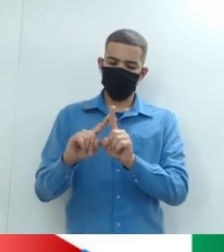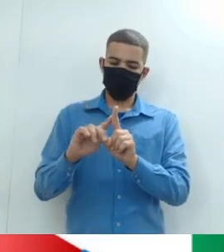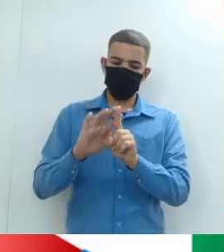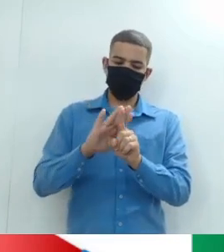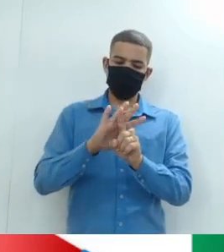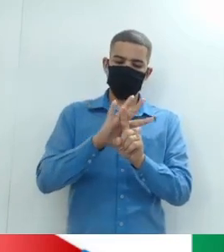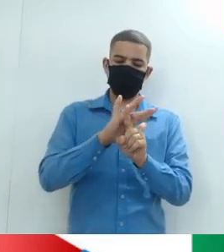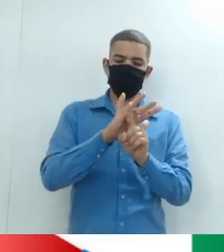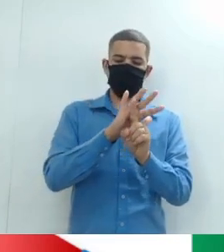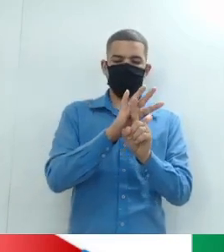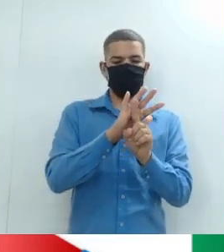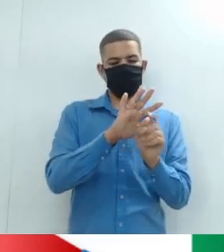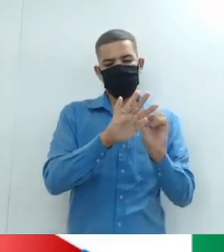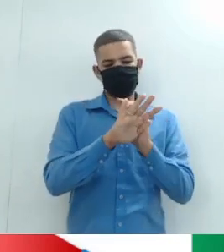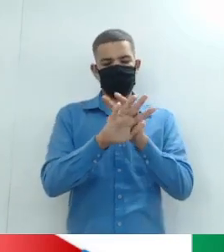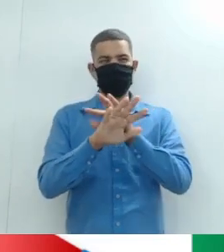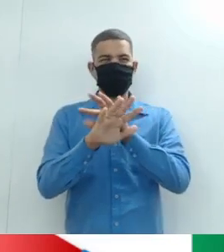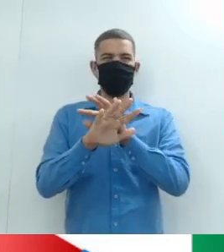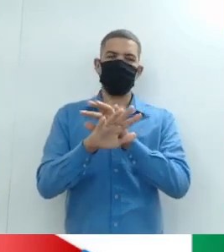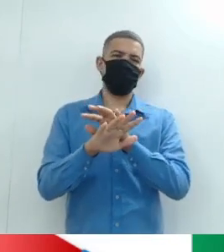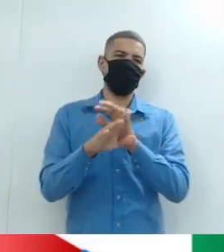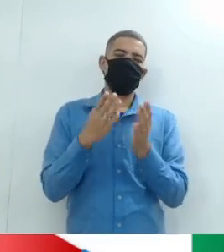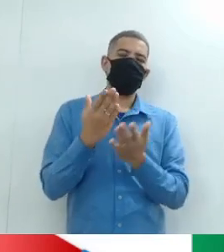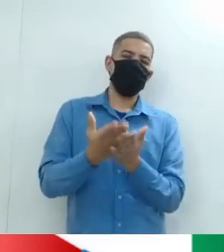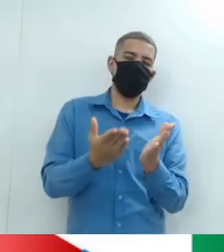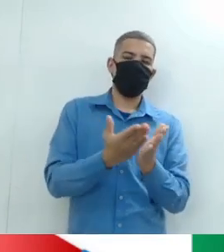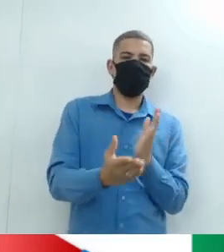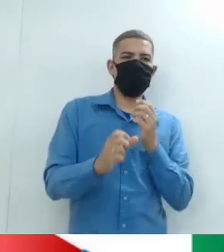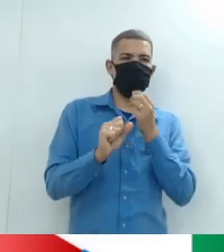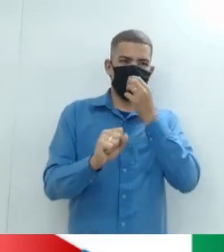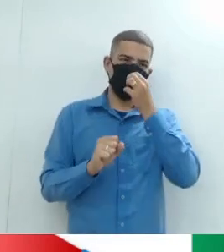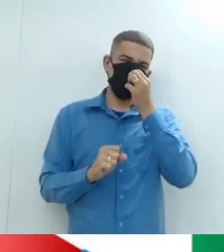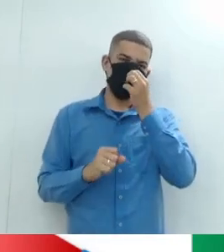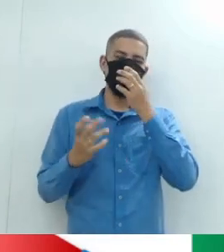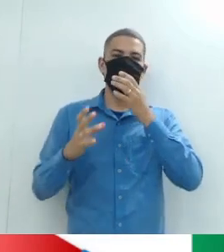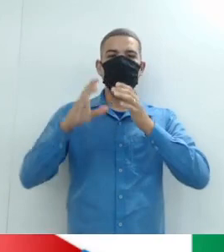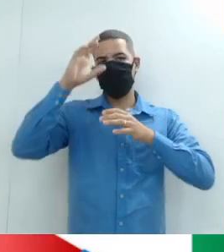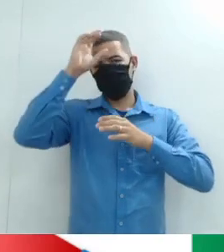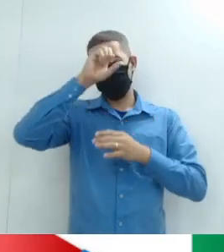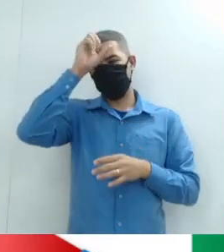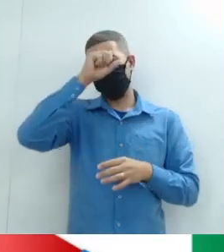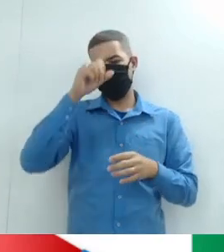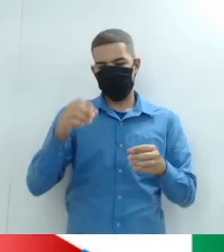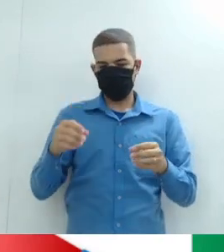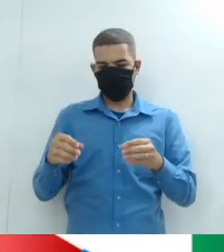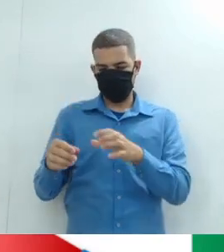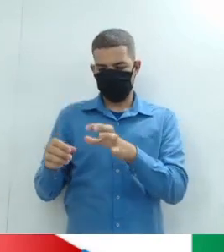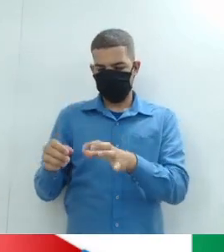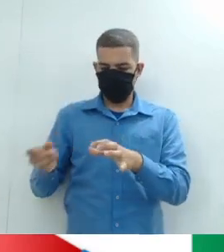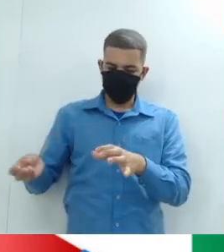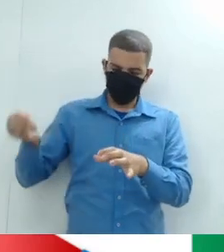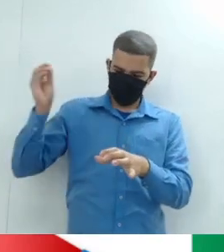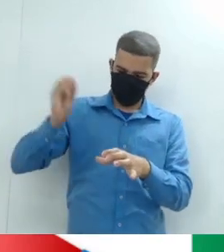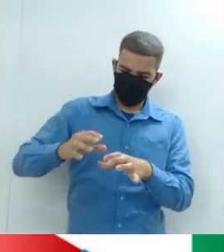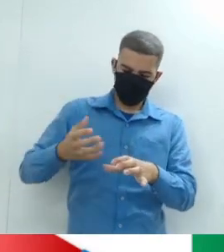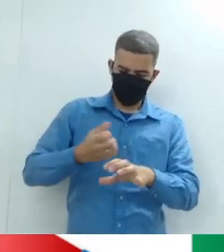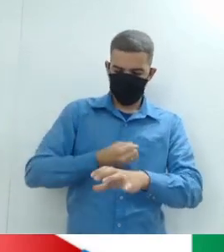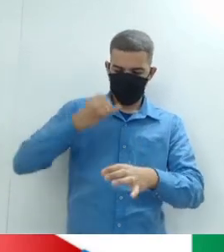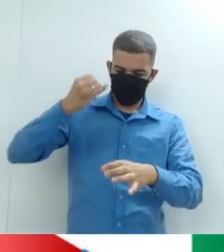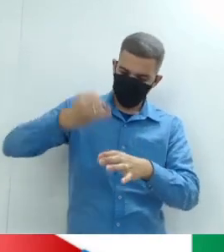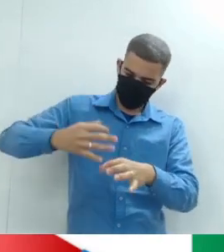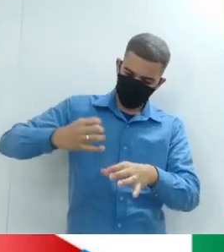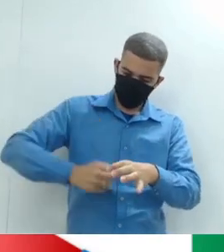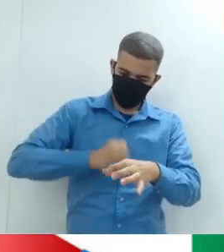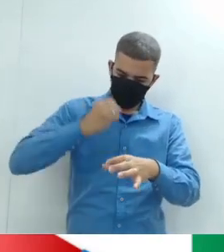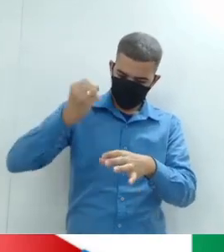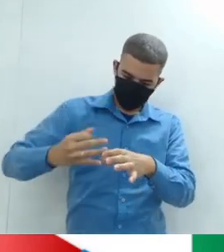perca produção de grãos. Então ele teve que aprender isso como? Testando, quebrando a cara. E